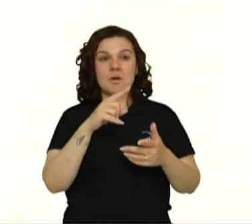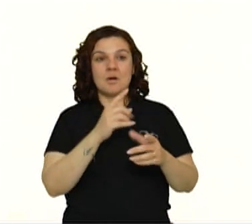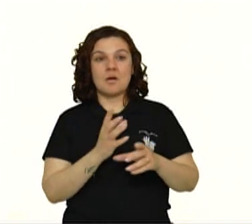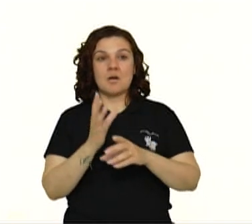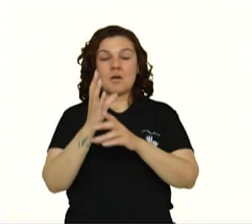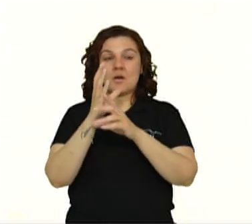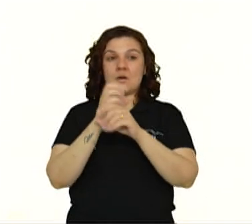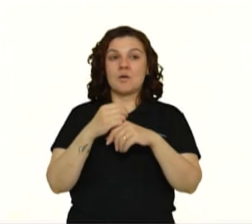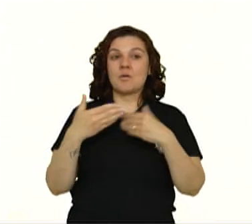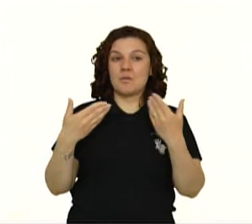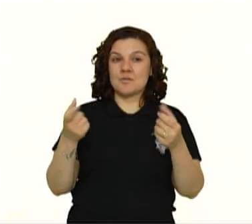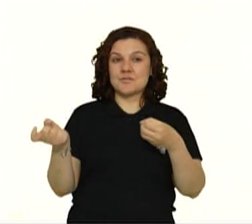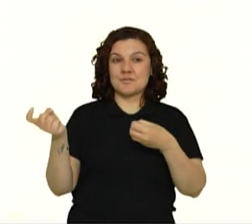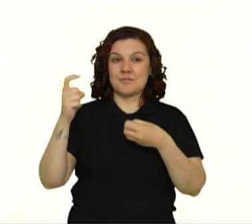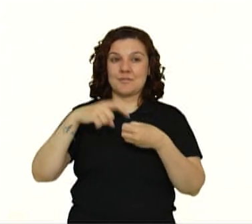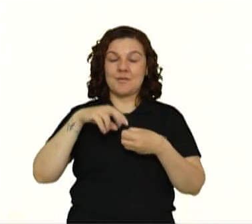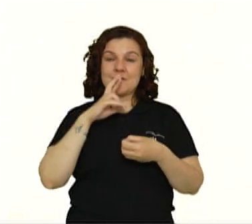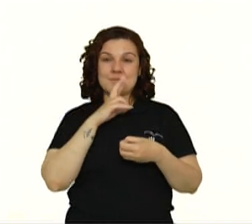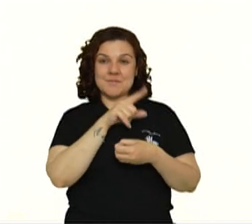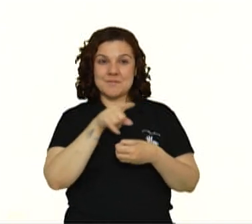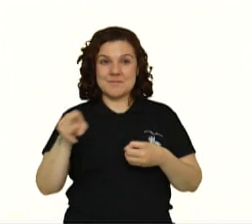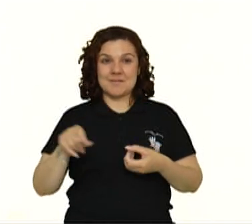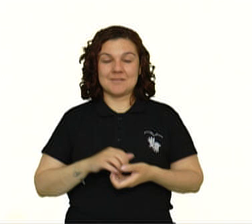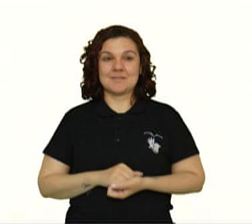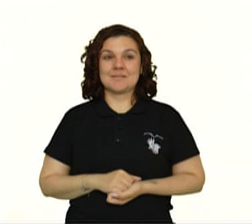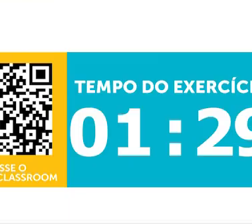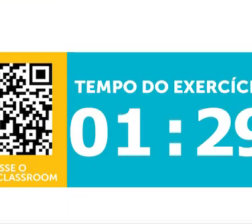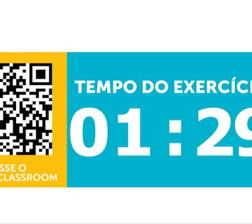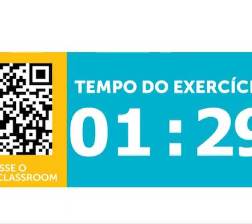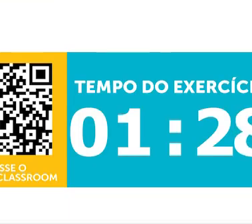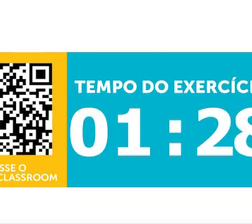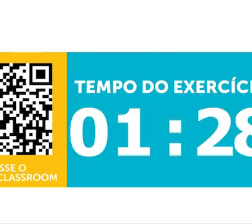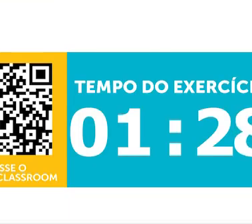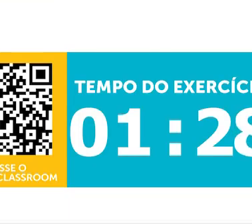triângulo equilátero? Já vou voltar com a resposta para você.